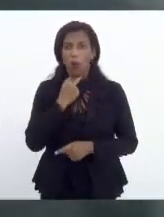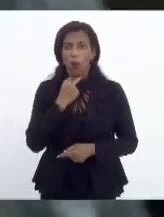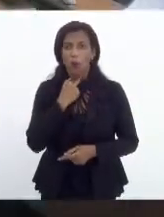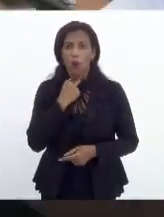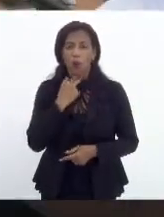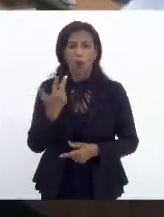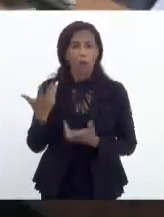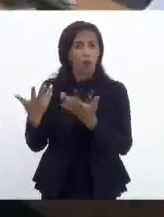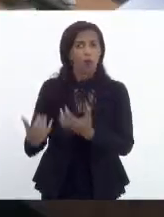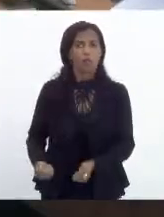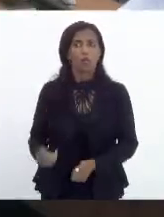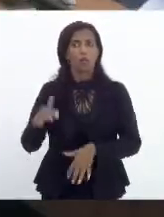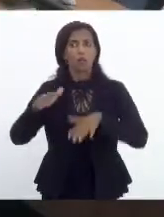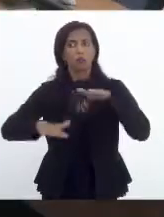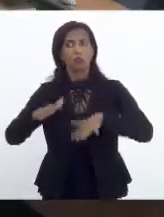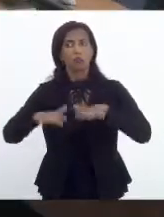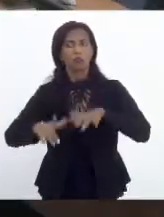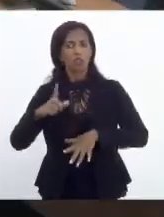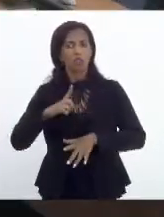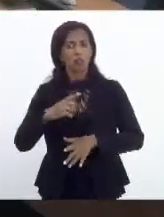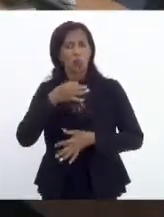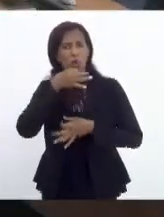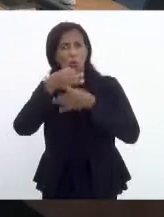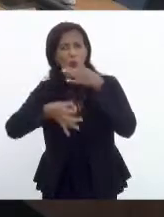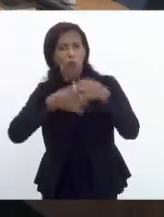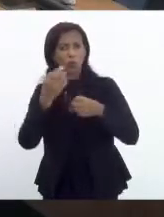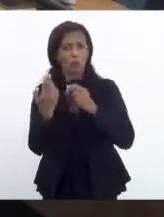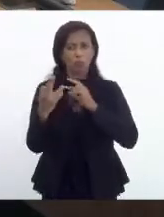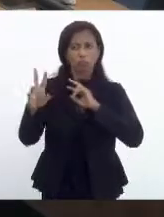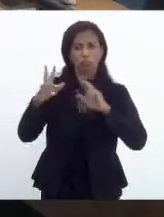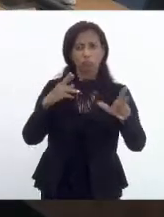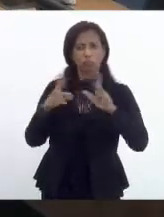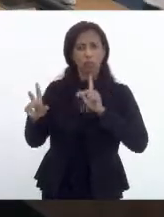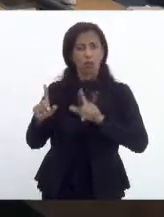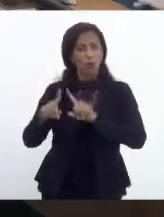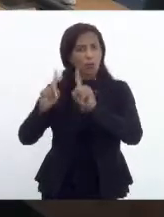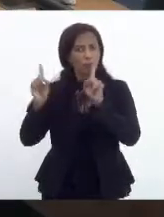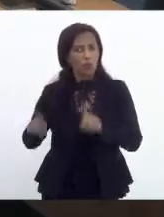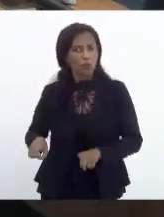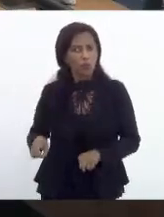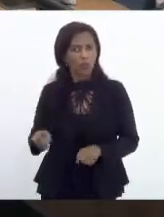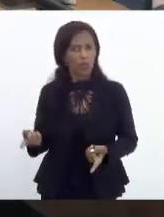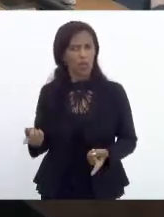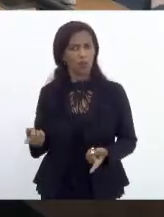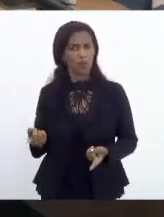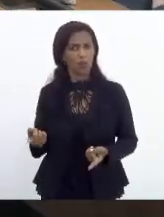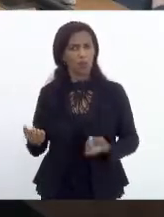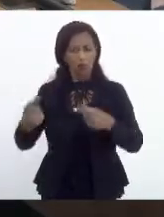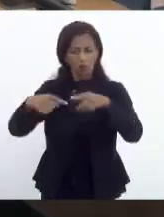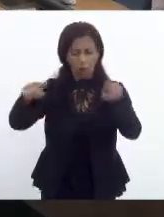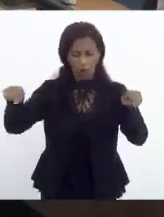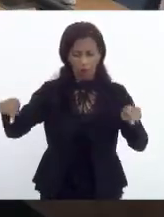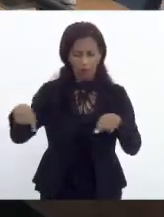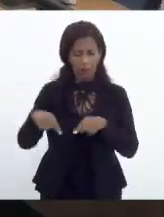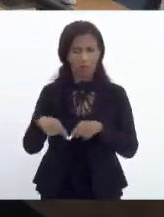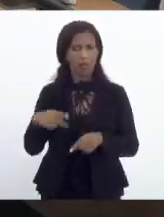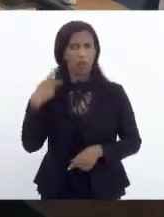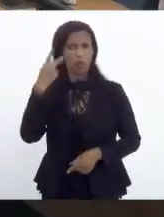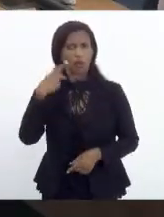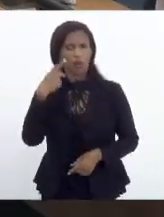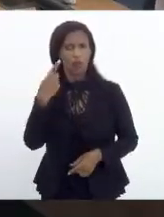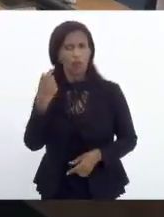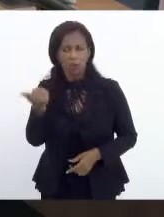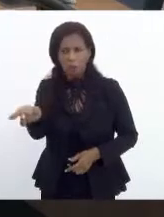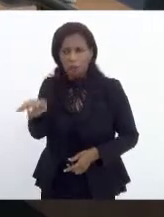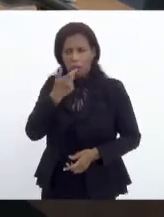inaceitável que, ainda que haja divergência, o servidor suba numa sala do parlamento e ofenda